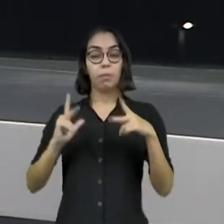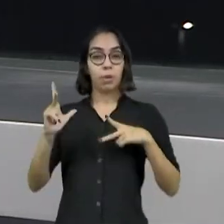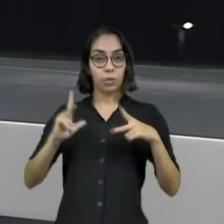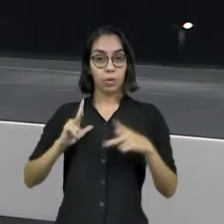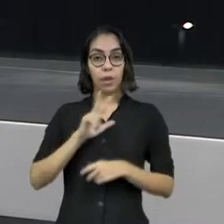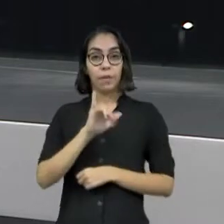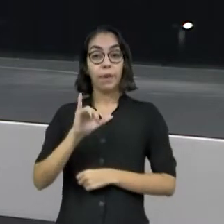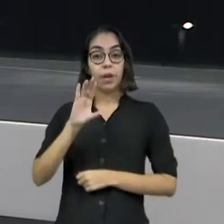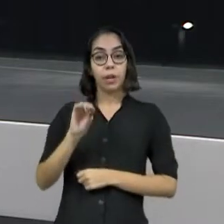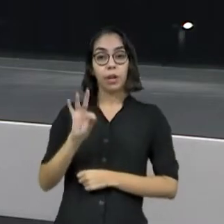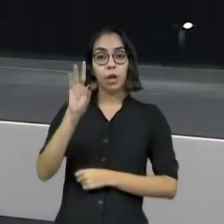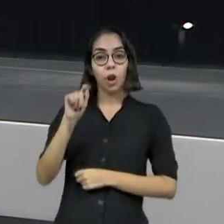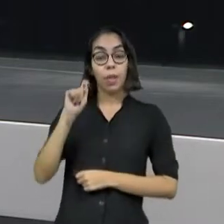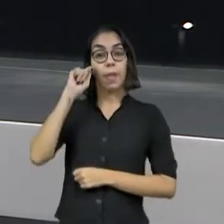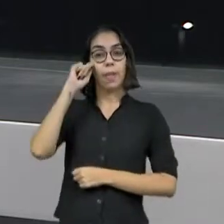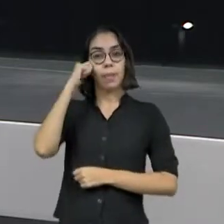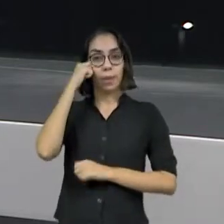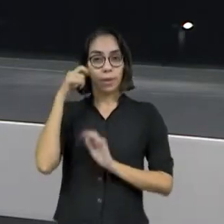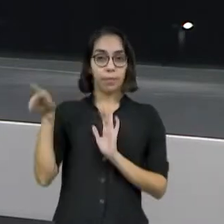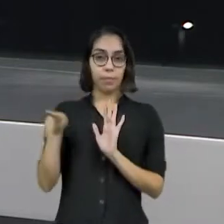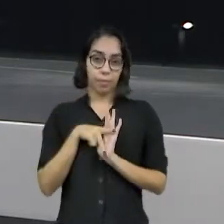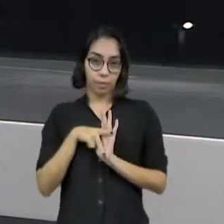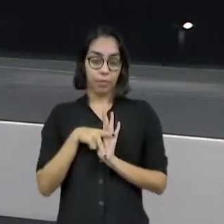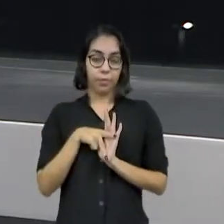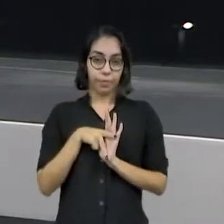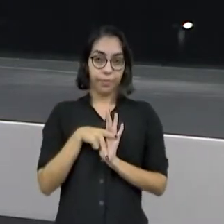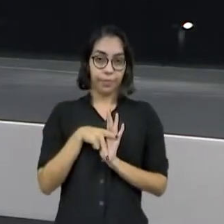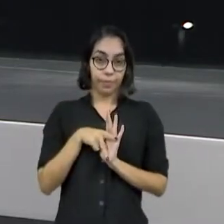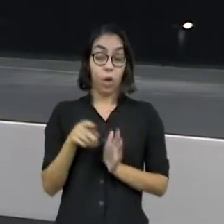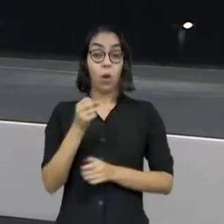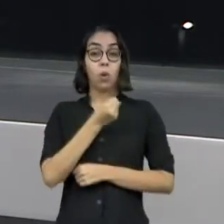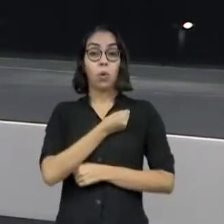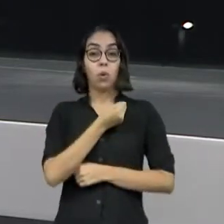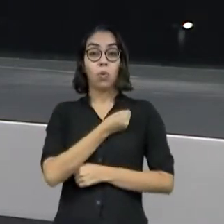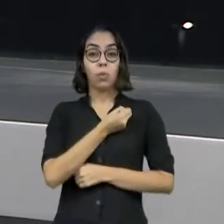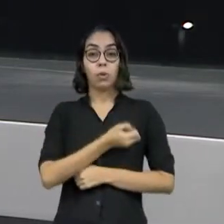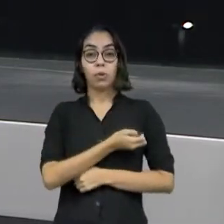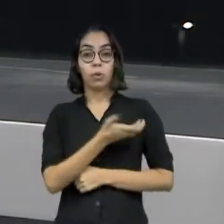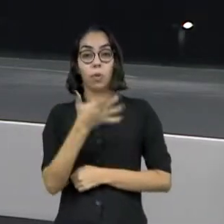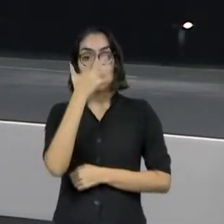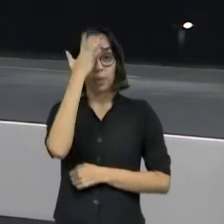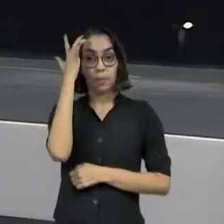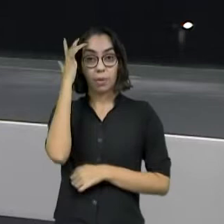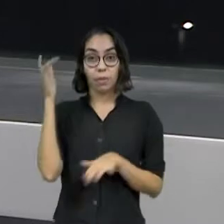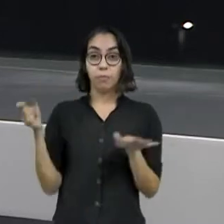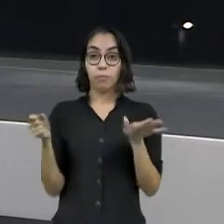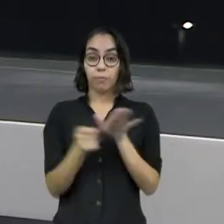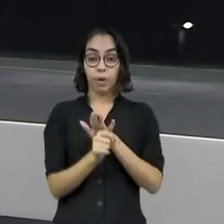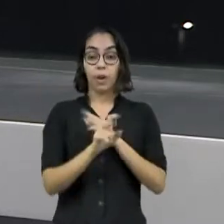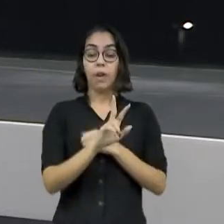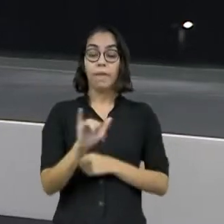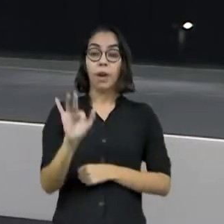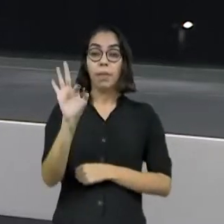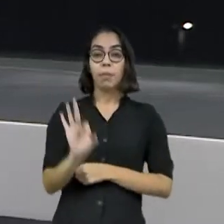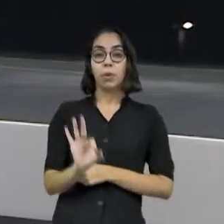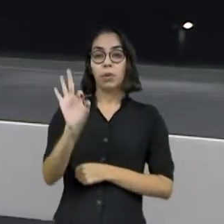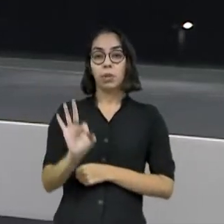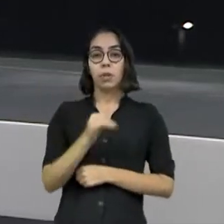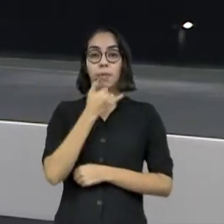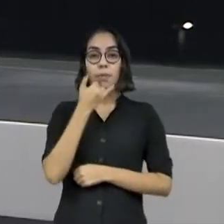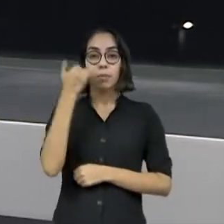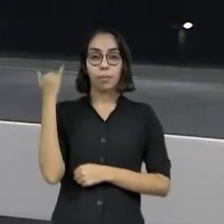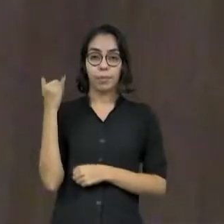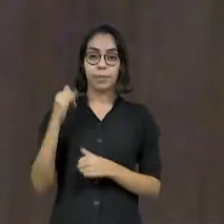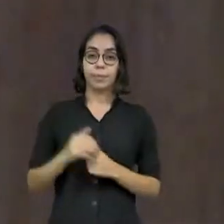negras através de cotas. O número de funcionários efetivos na empresa deve determinar a porcentagem das